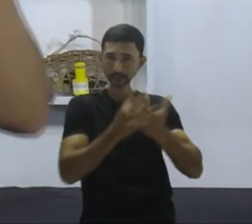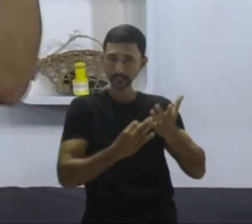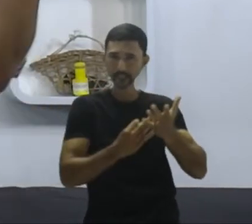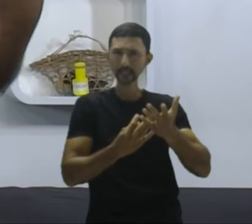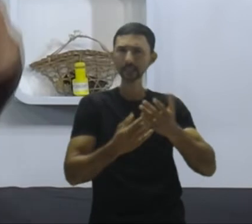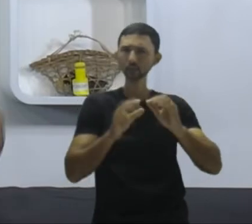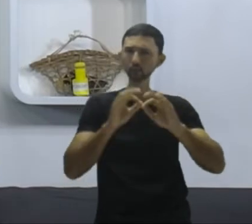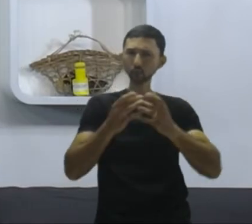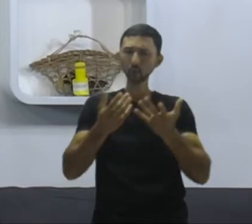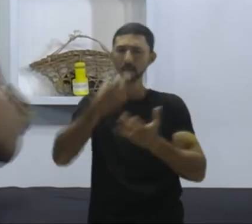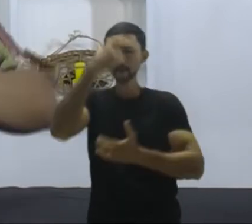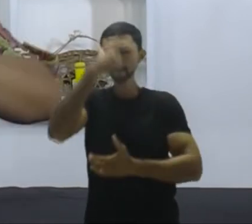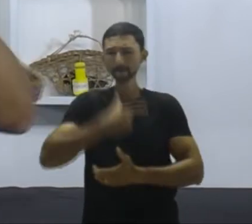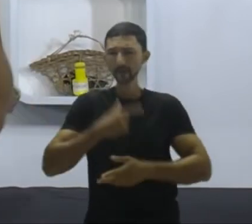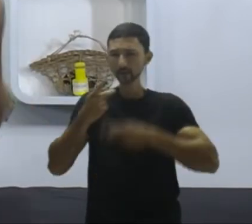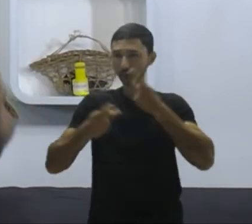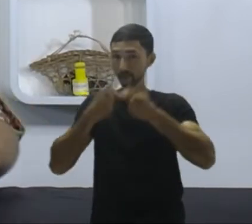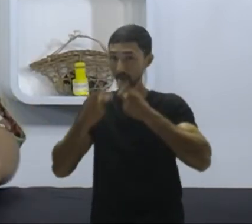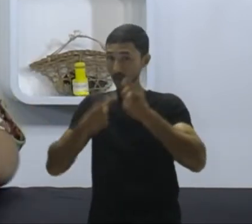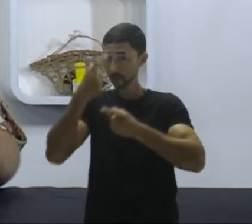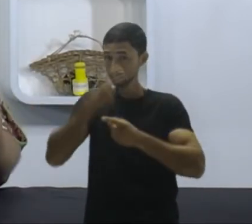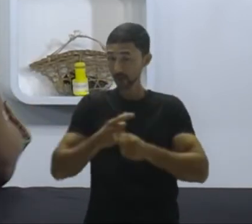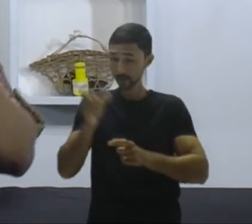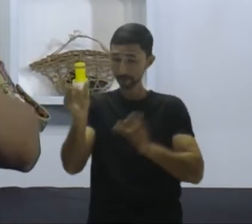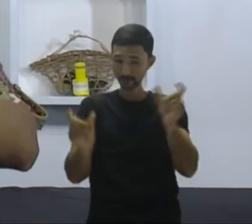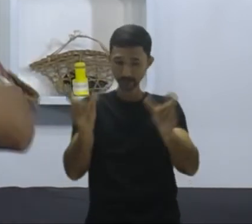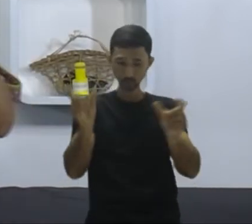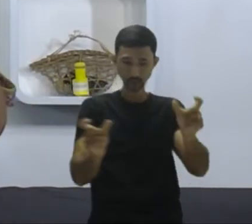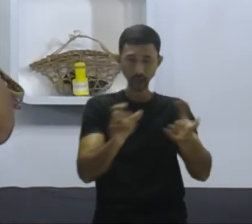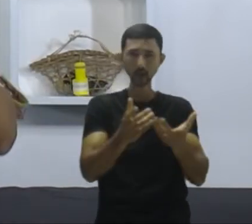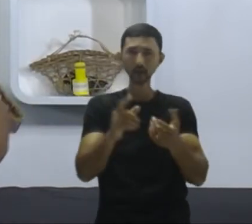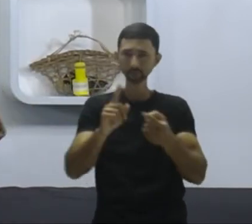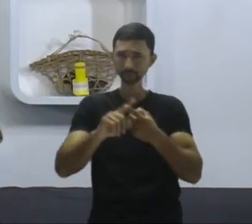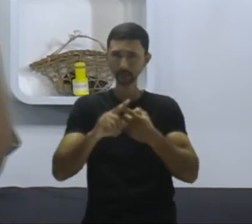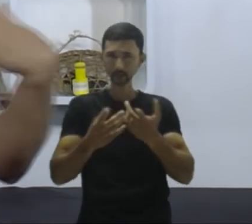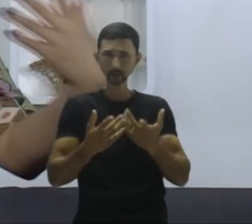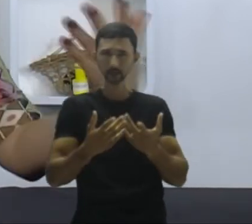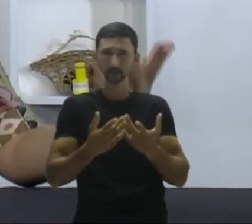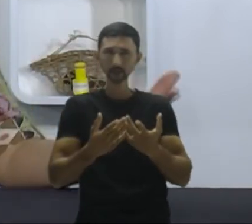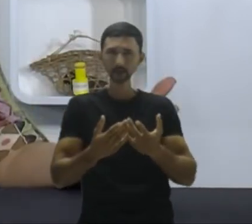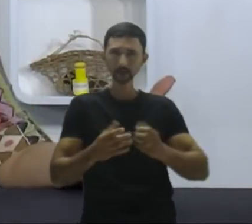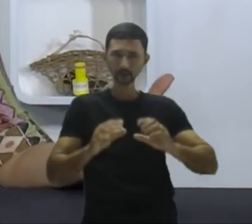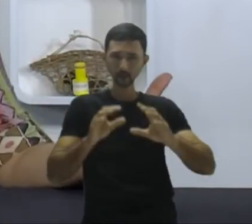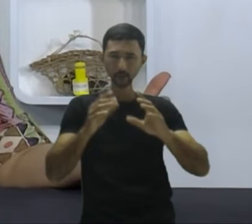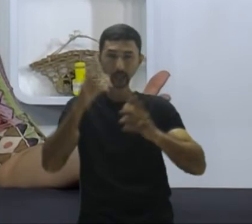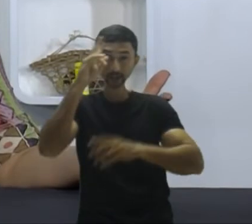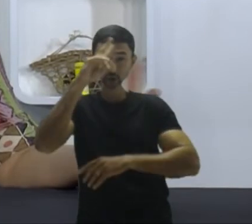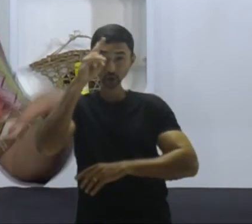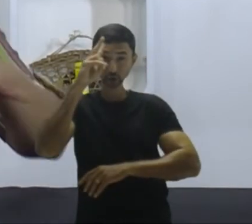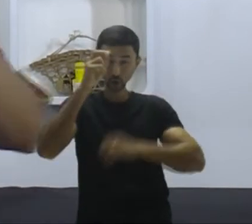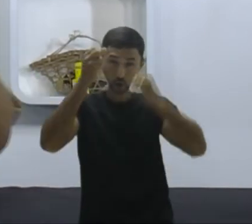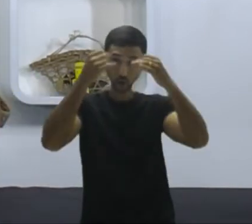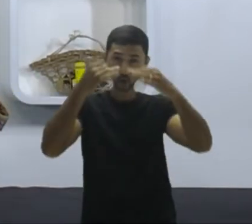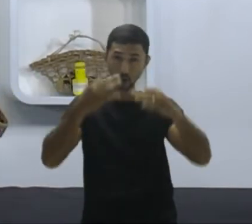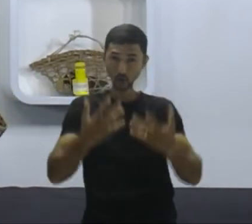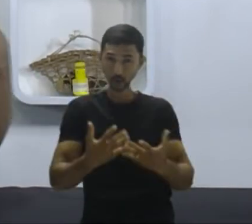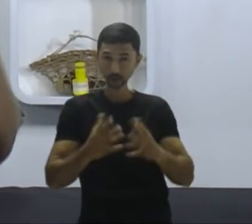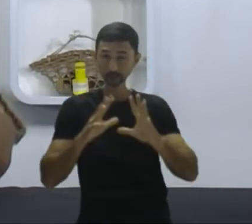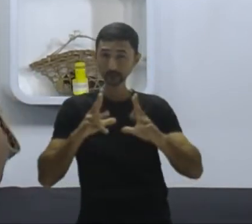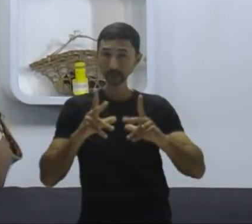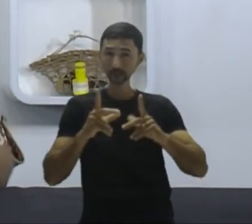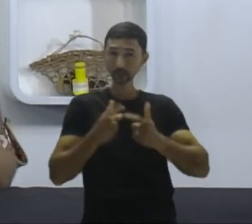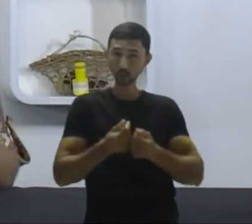narrativa, eu tenho um narrador, eu tenho personagens, certo? Eu tenho um enredo, eu